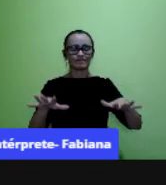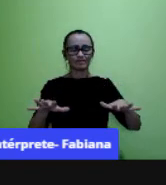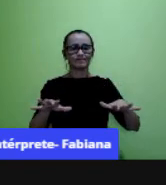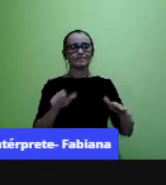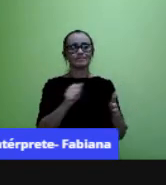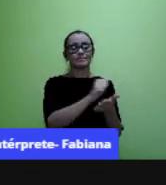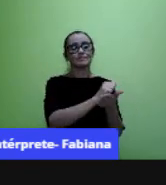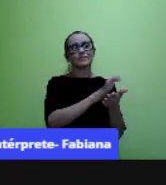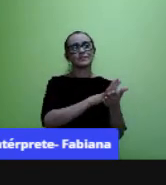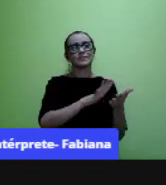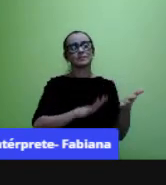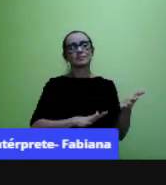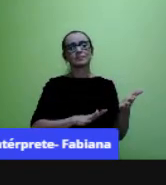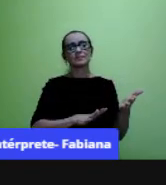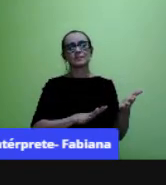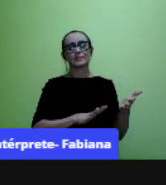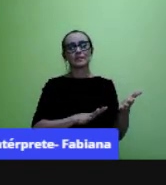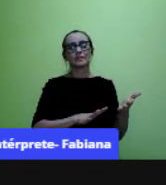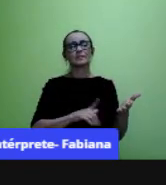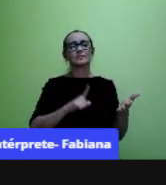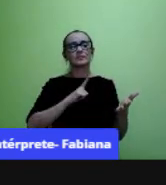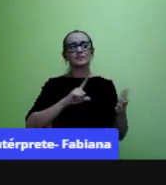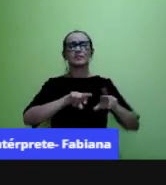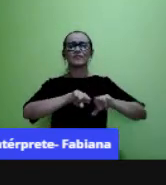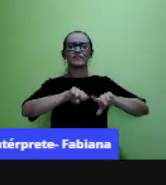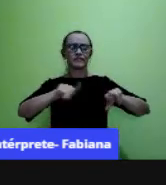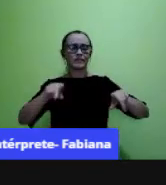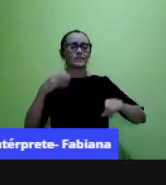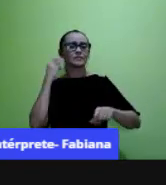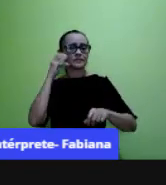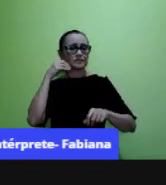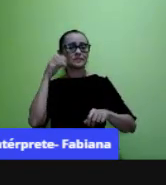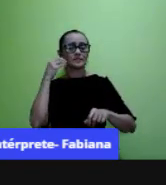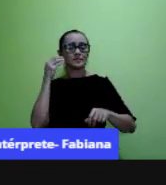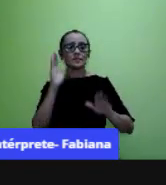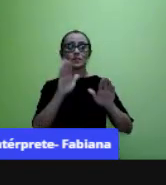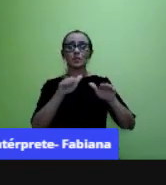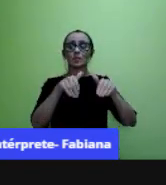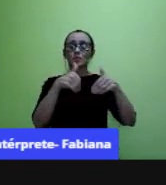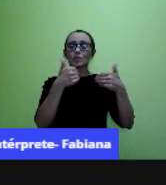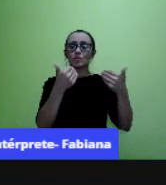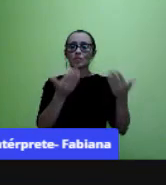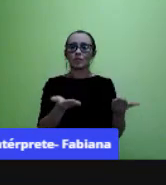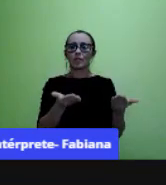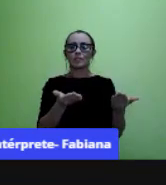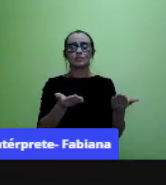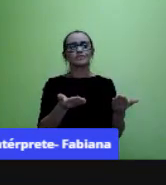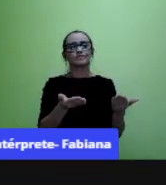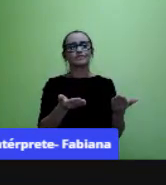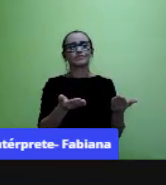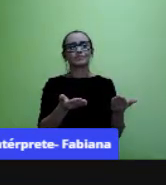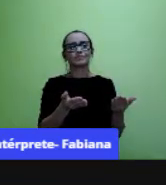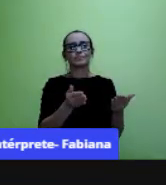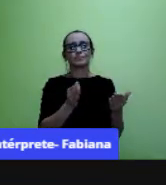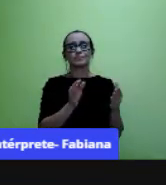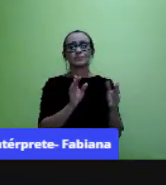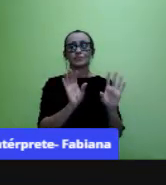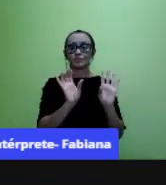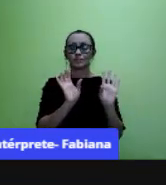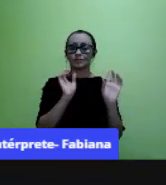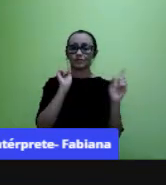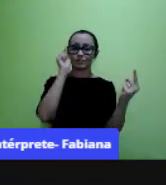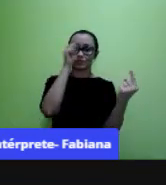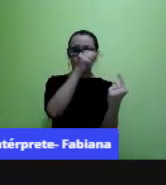atividade, ela abarca outros campos de experiência. Quais são os específicos e qual é o principal,